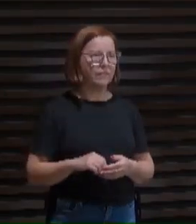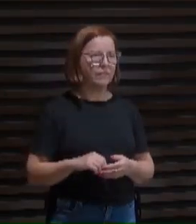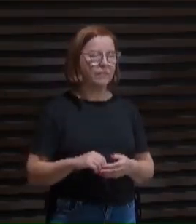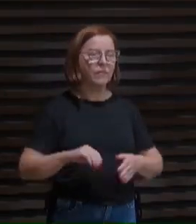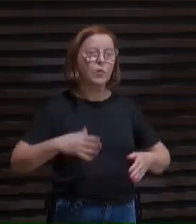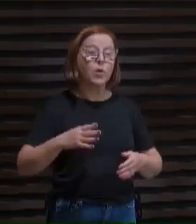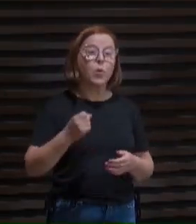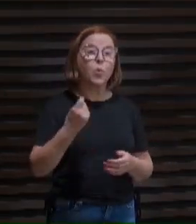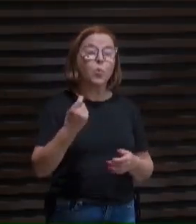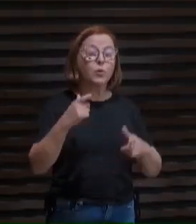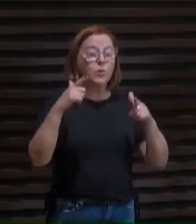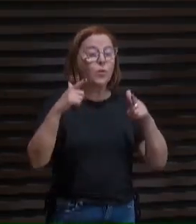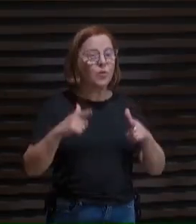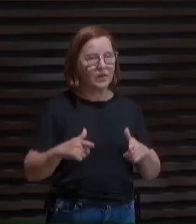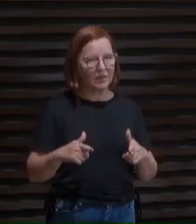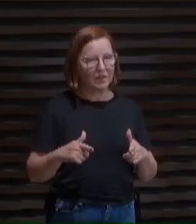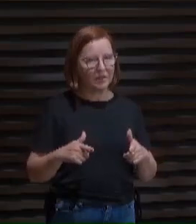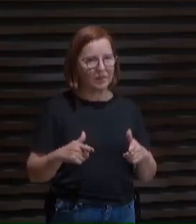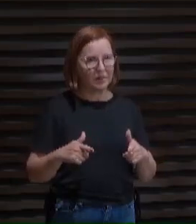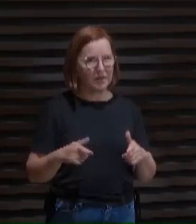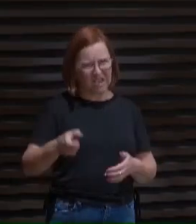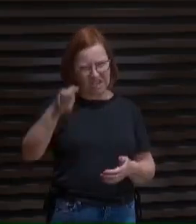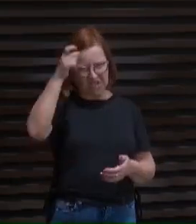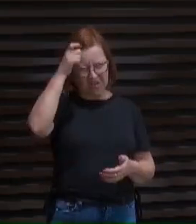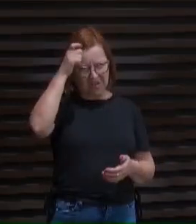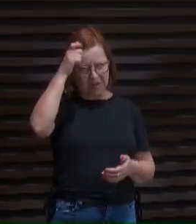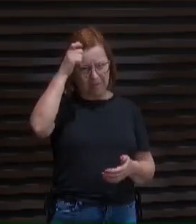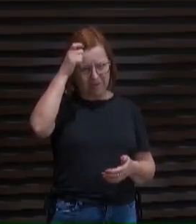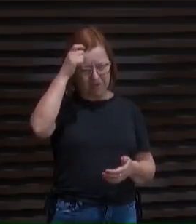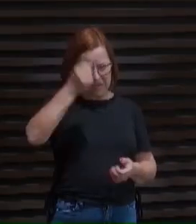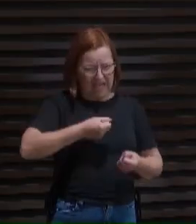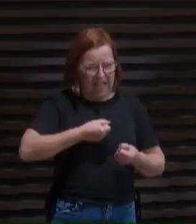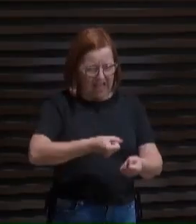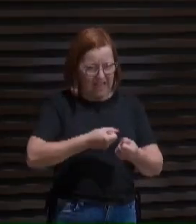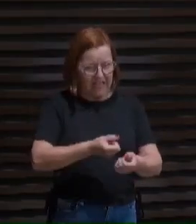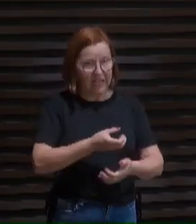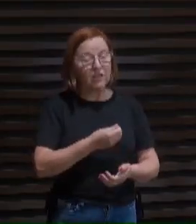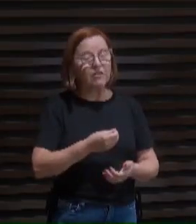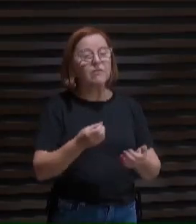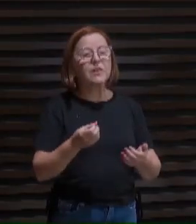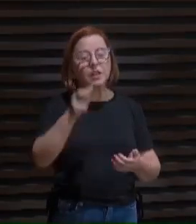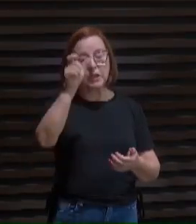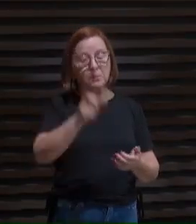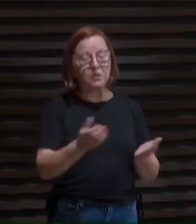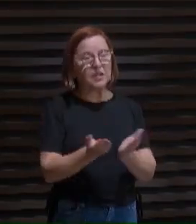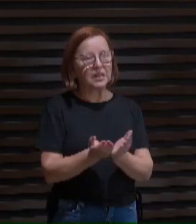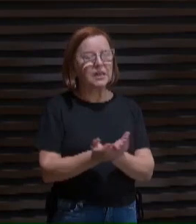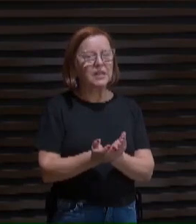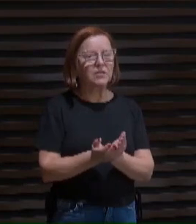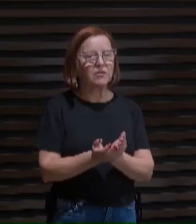único local que o inimigo pode atacar na vida do cristão? Ele pode